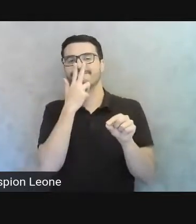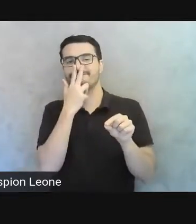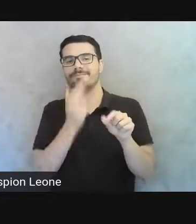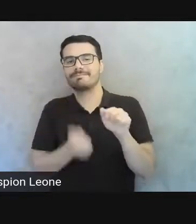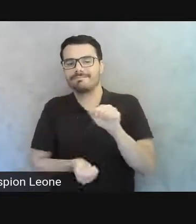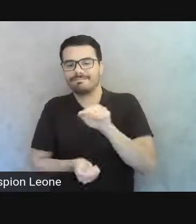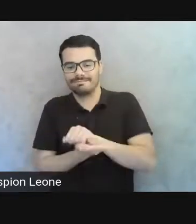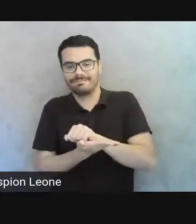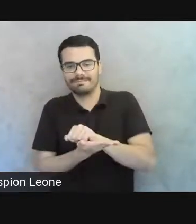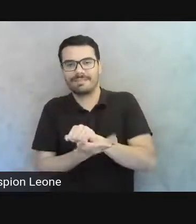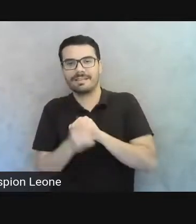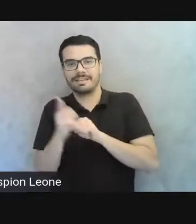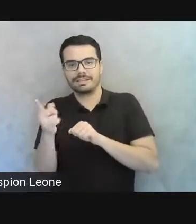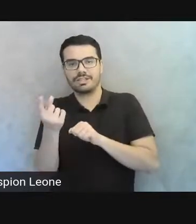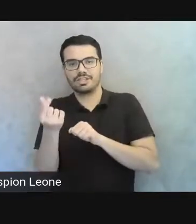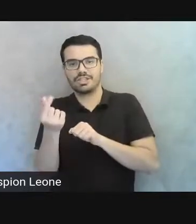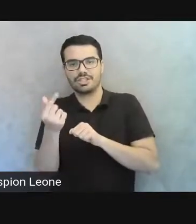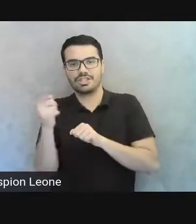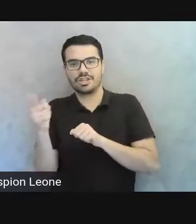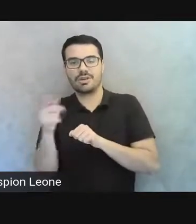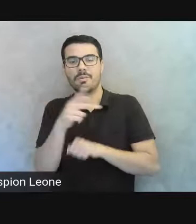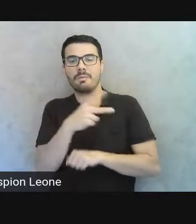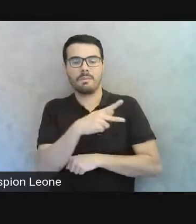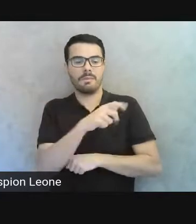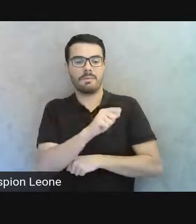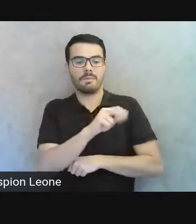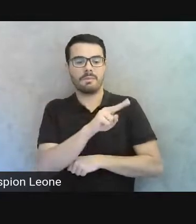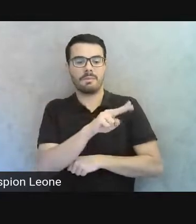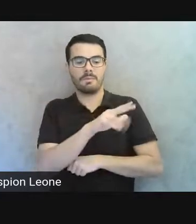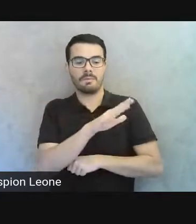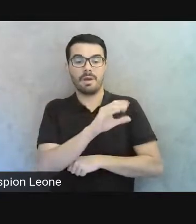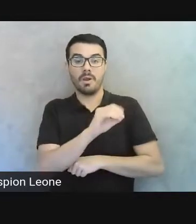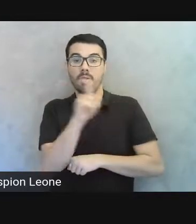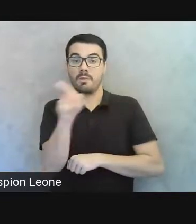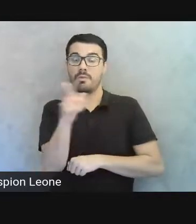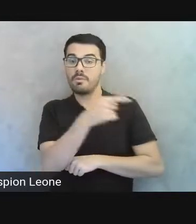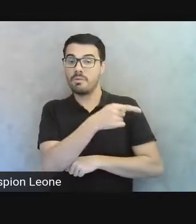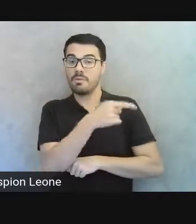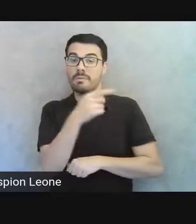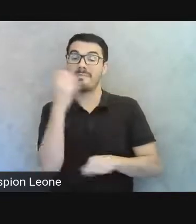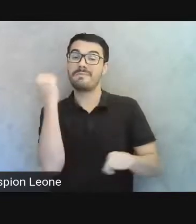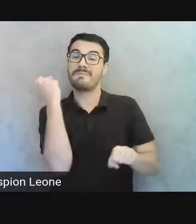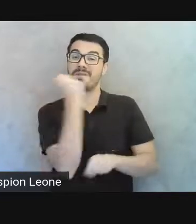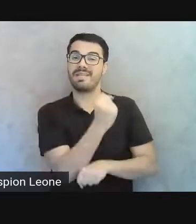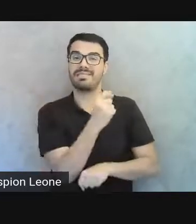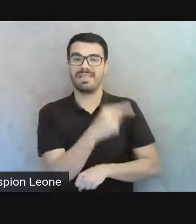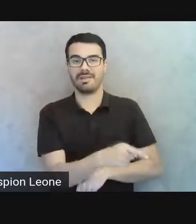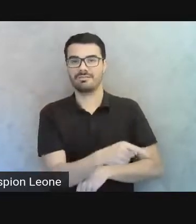um tesoureiro de campanha, Paulo César Farias, que, por sua vez, acabou assassinado,